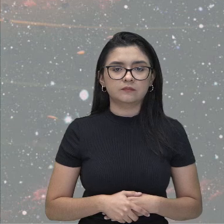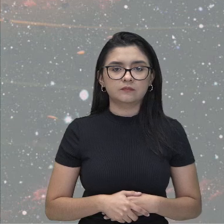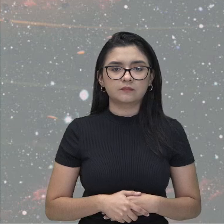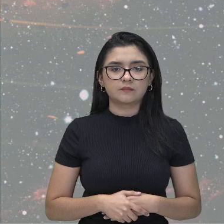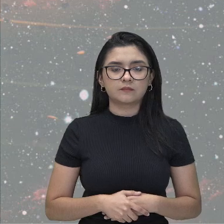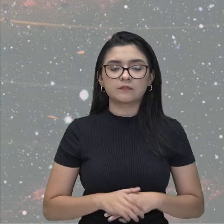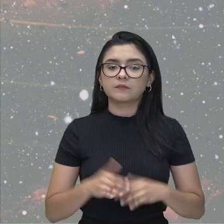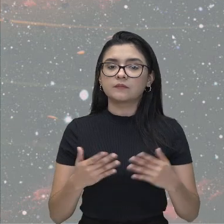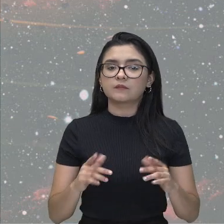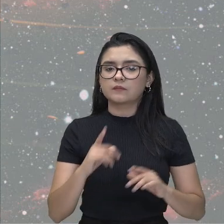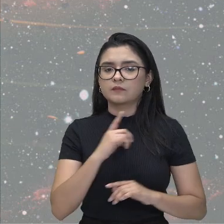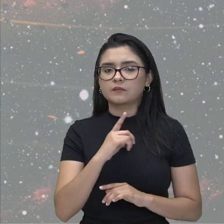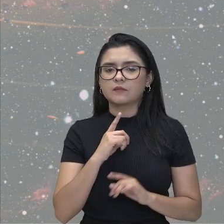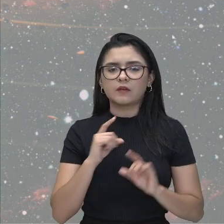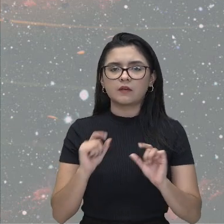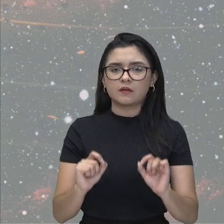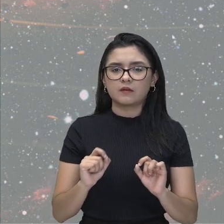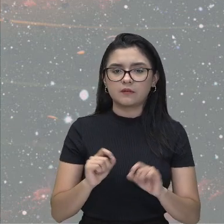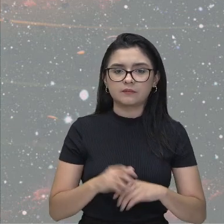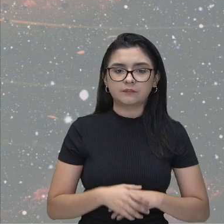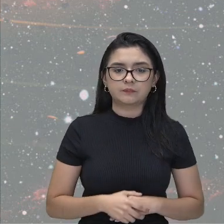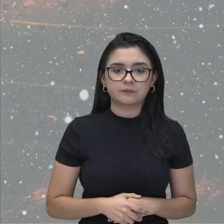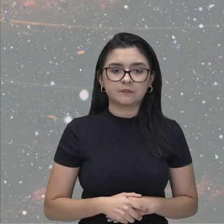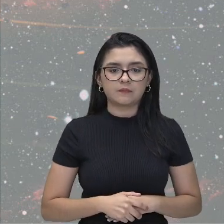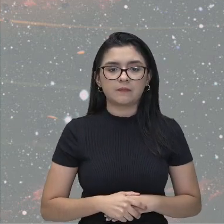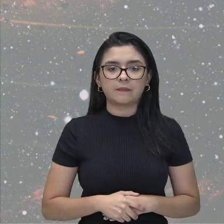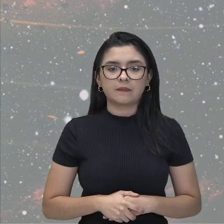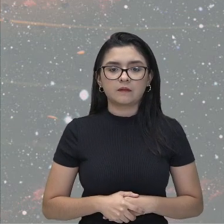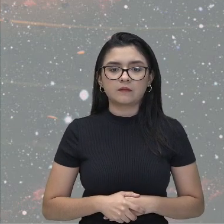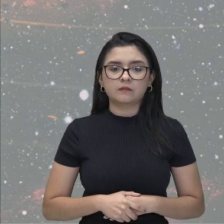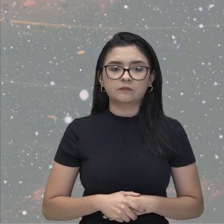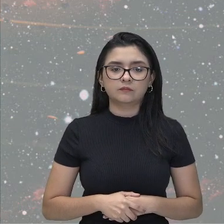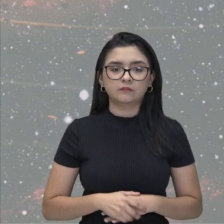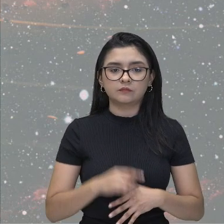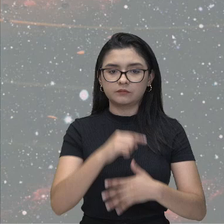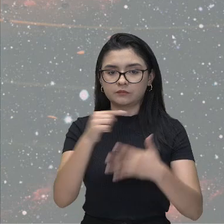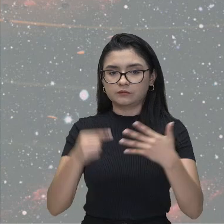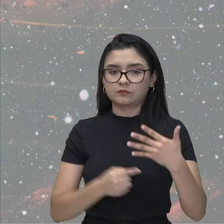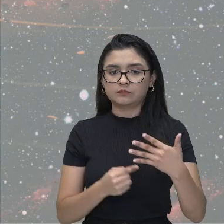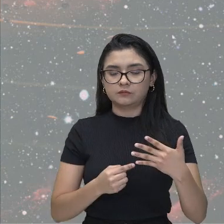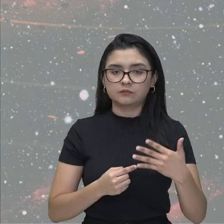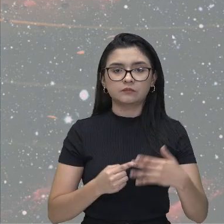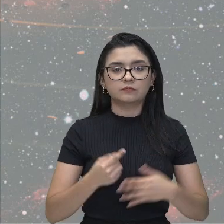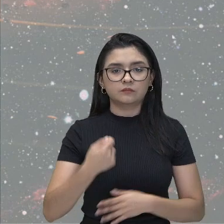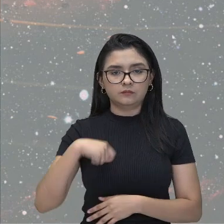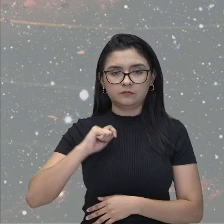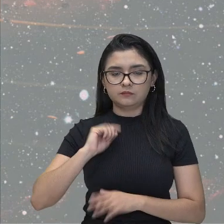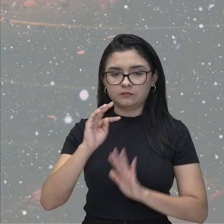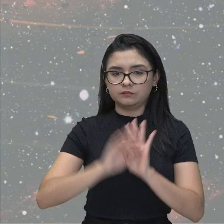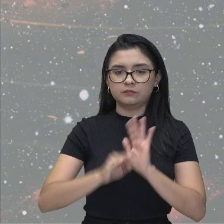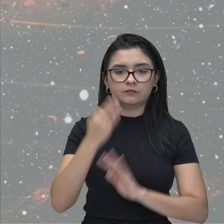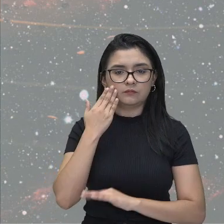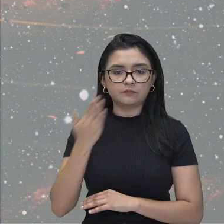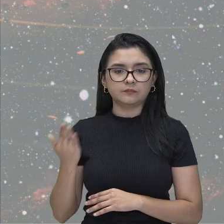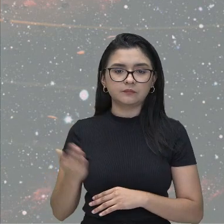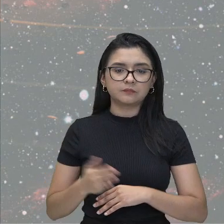visibles C Il sol la luna